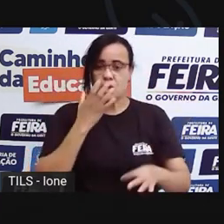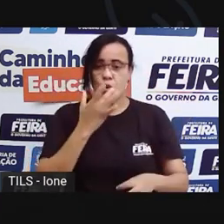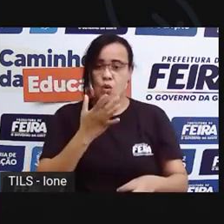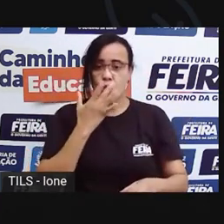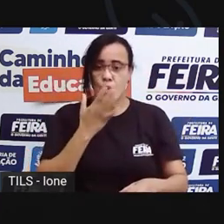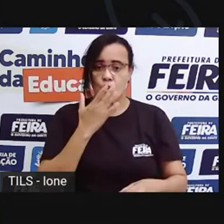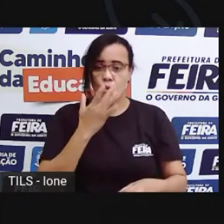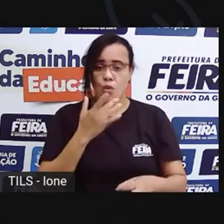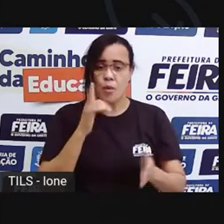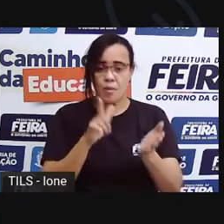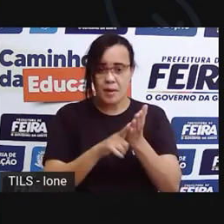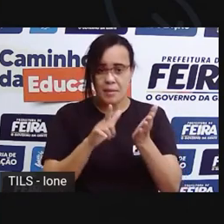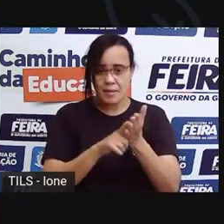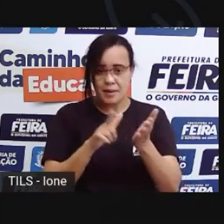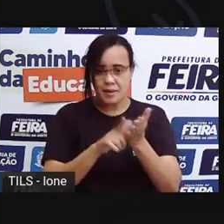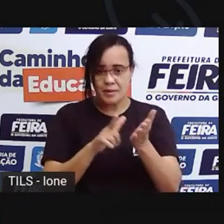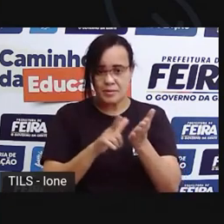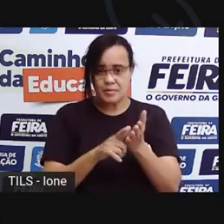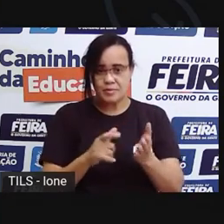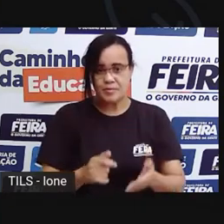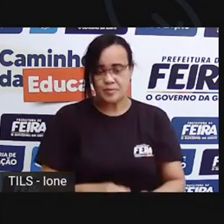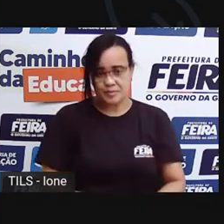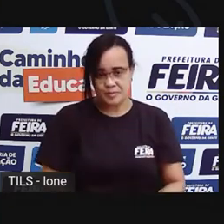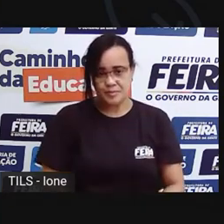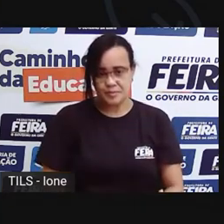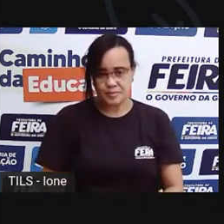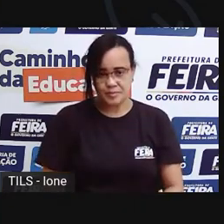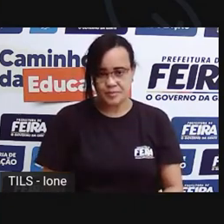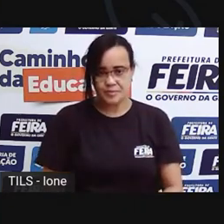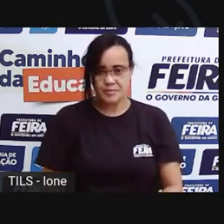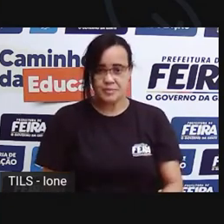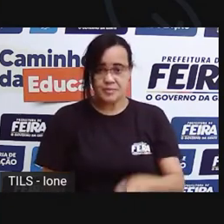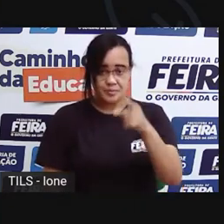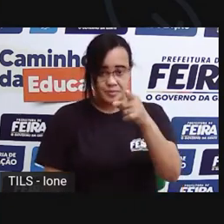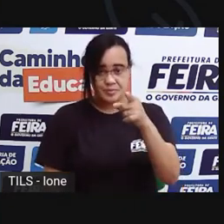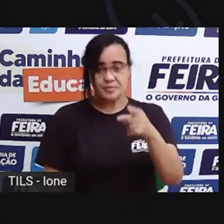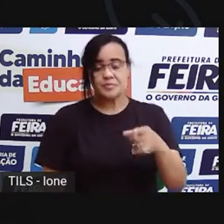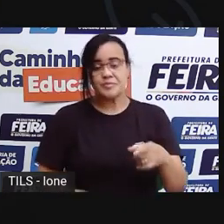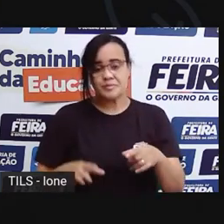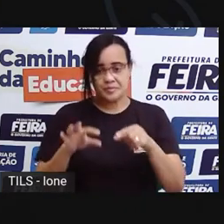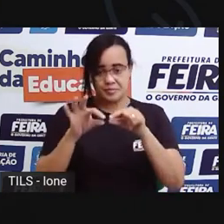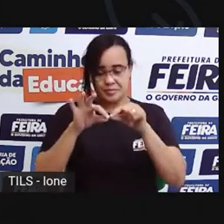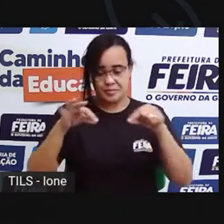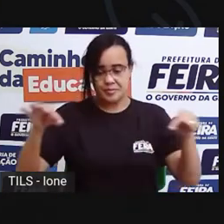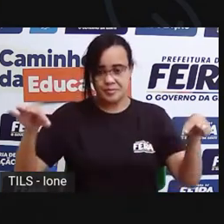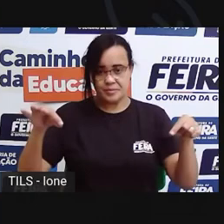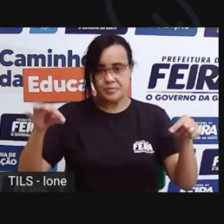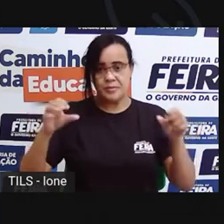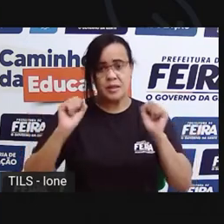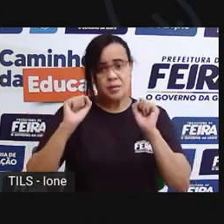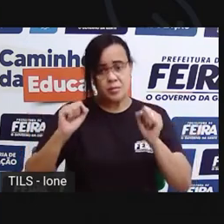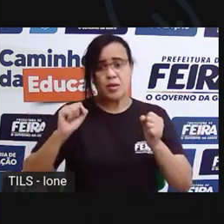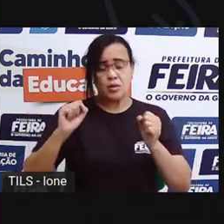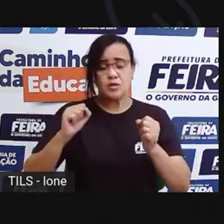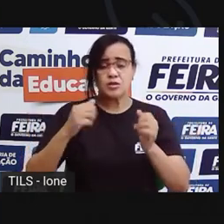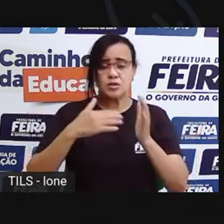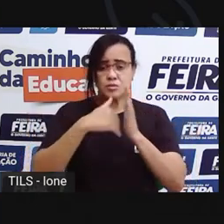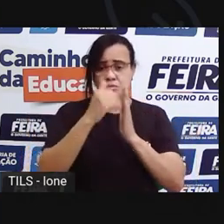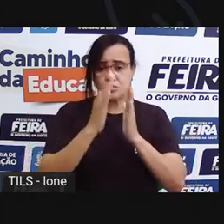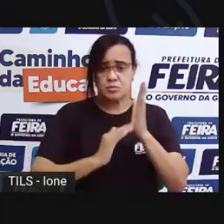vai usar um durex colorido. Pro, eu não tenho durex, eu posso fazer com o quê? Você pode pintar, né? Usar